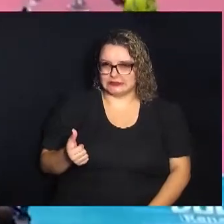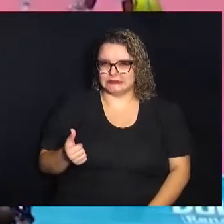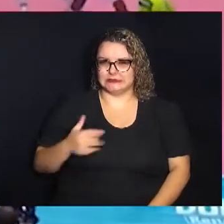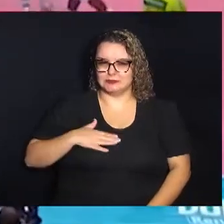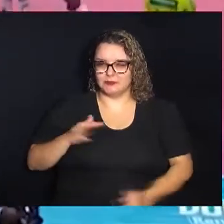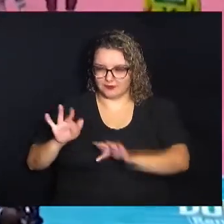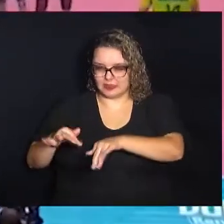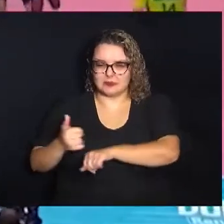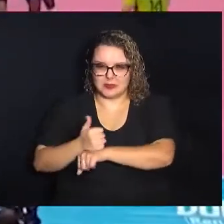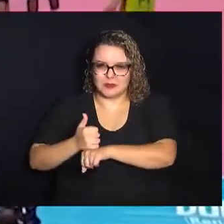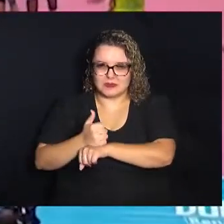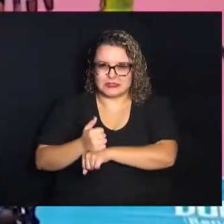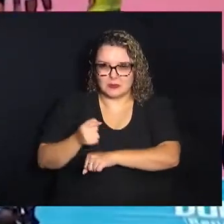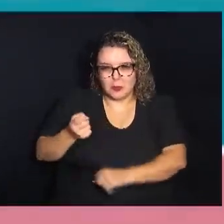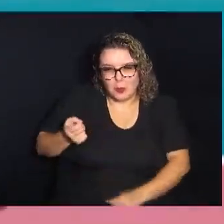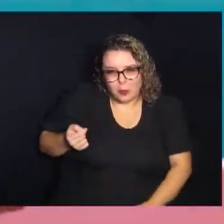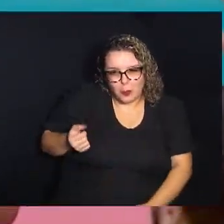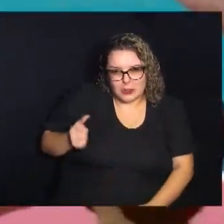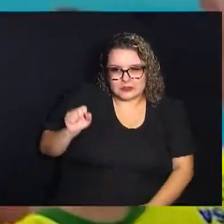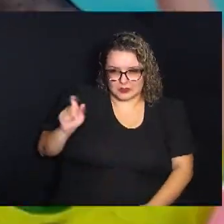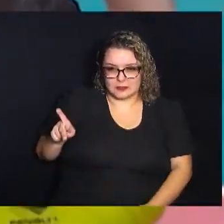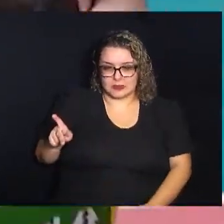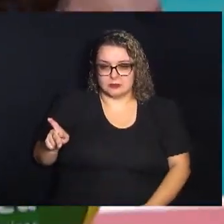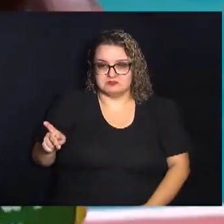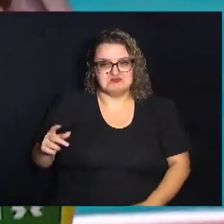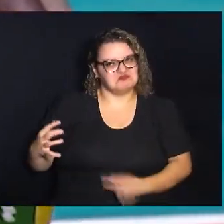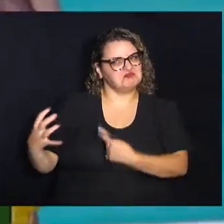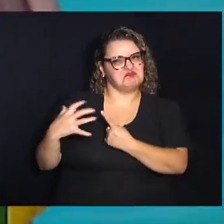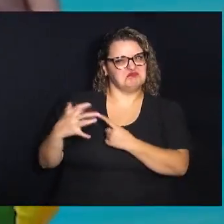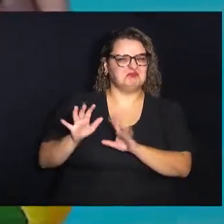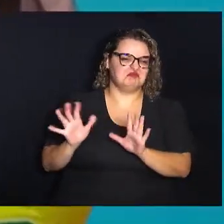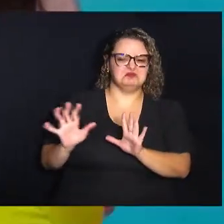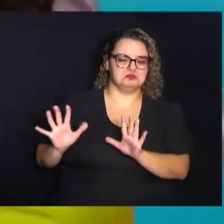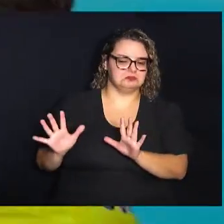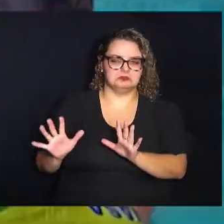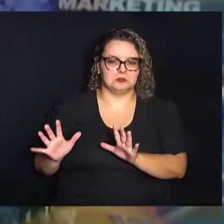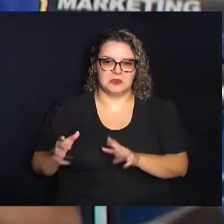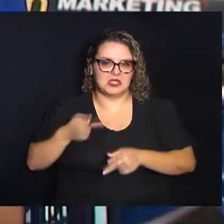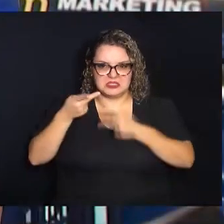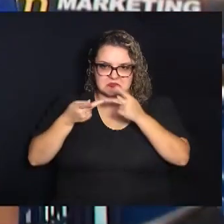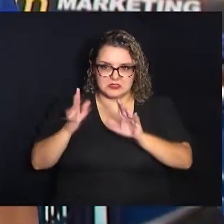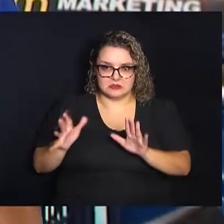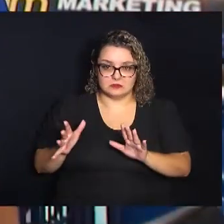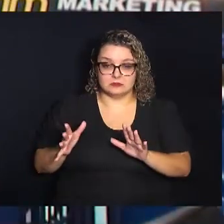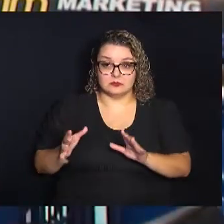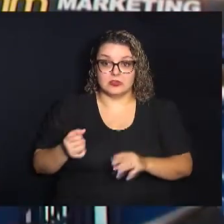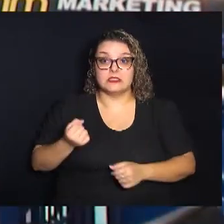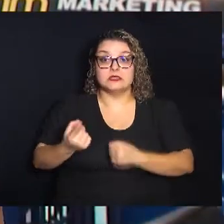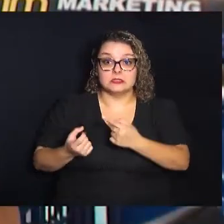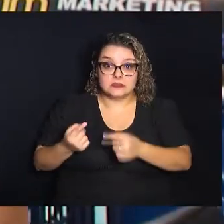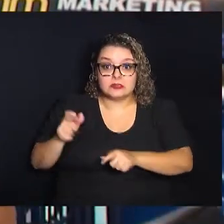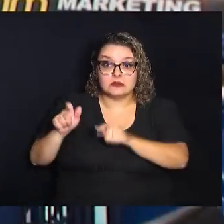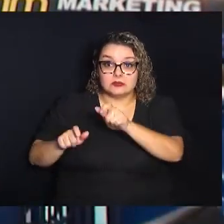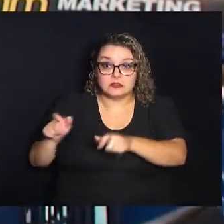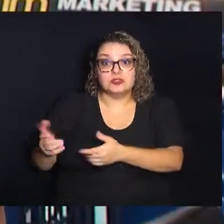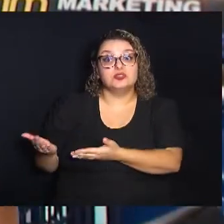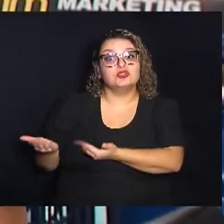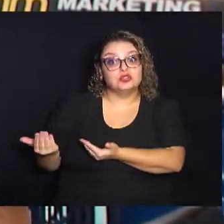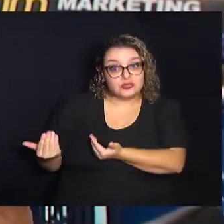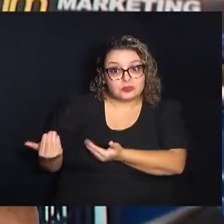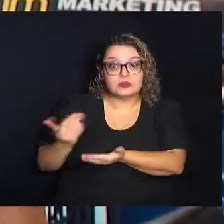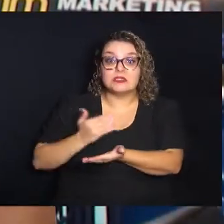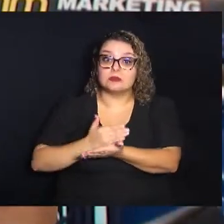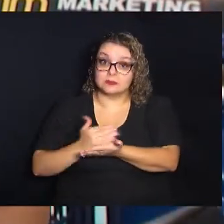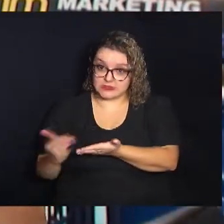carreira e a mim não me afeta muito esses comentários. Mas tem muita gente do time jovem que estão